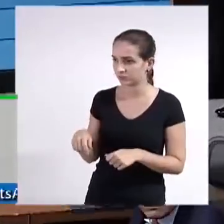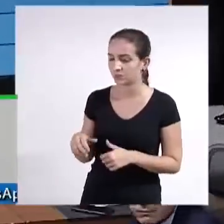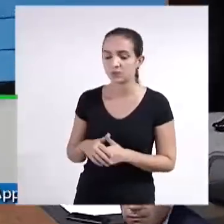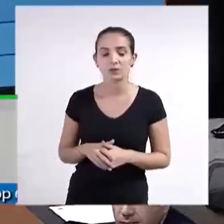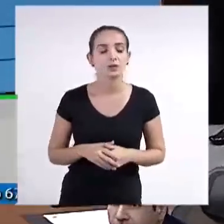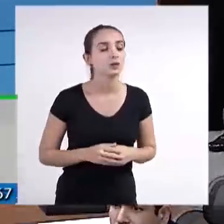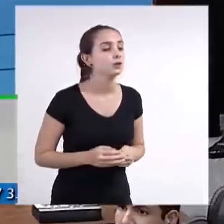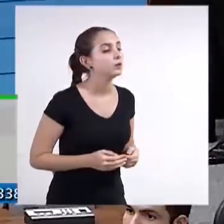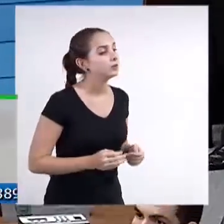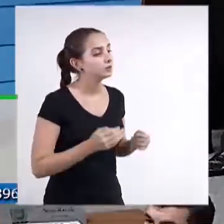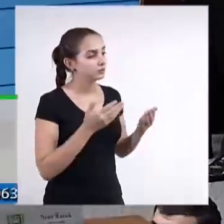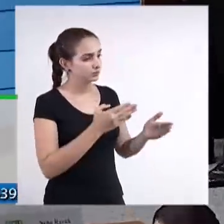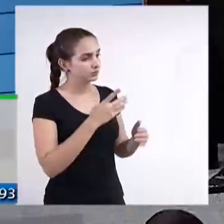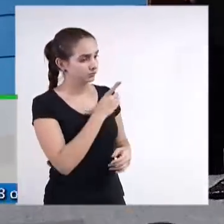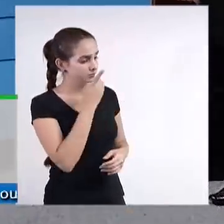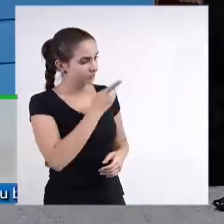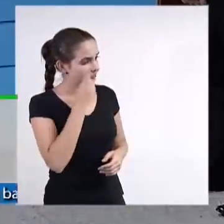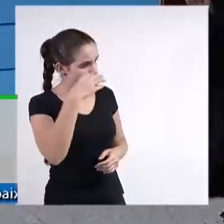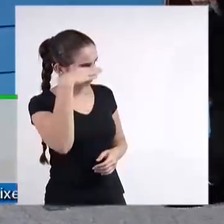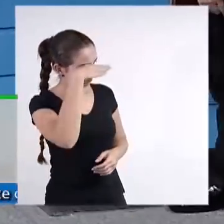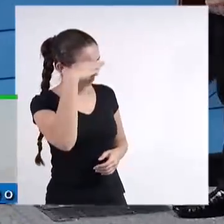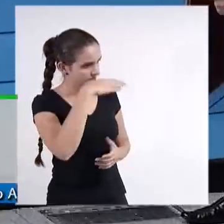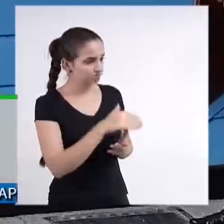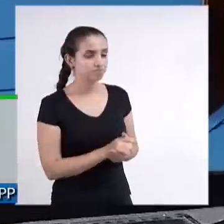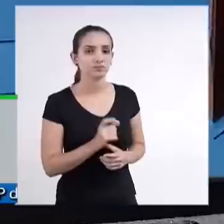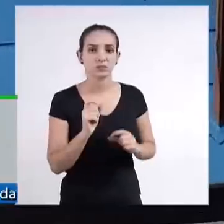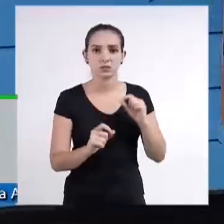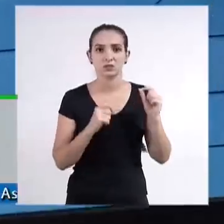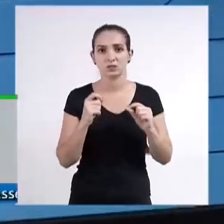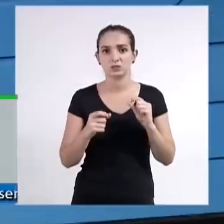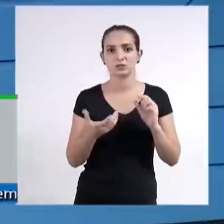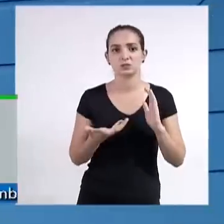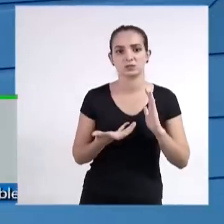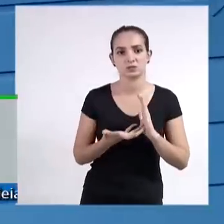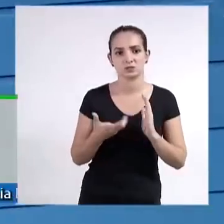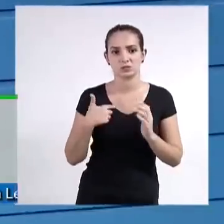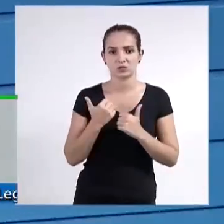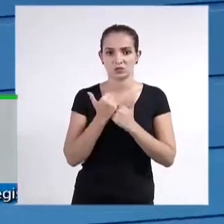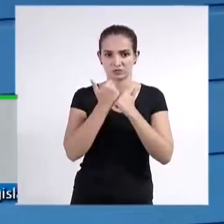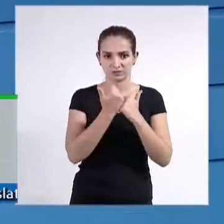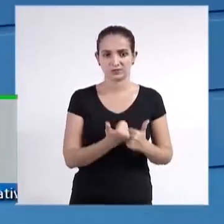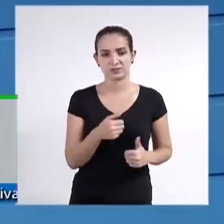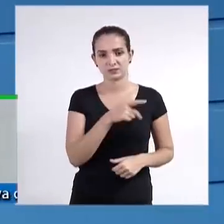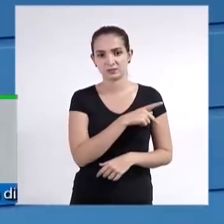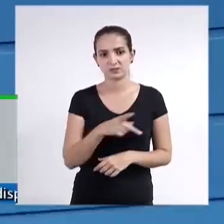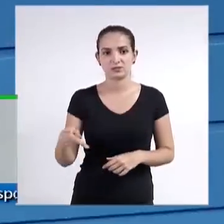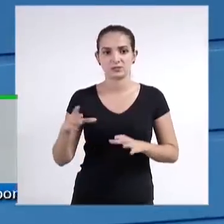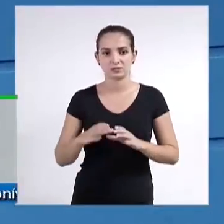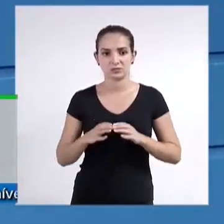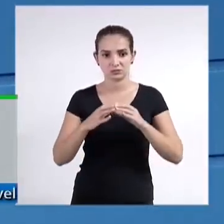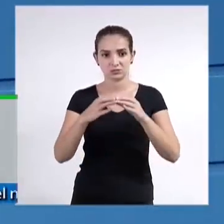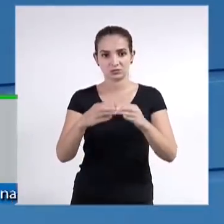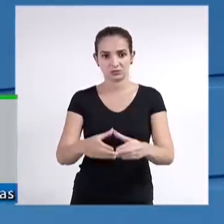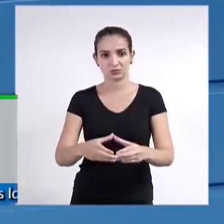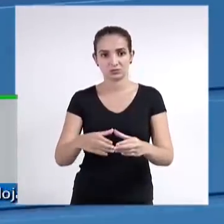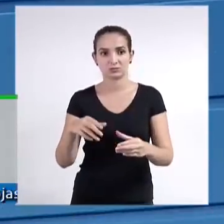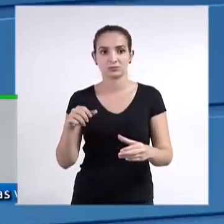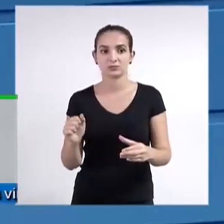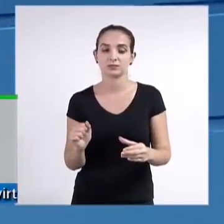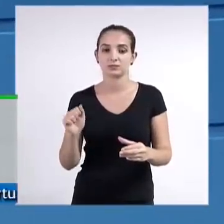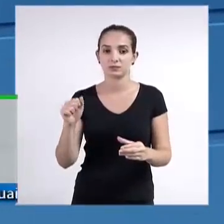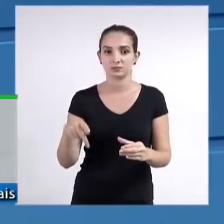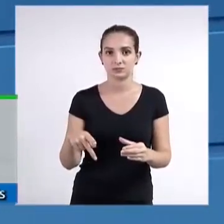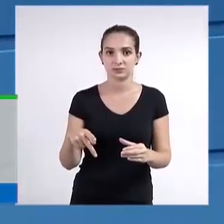Deputado Cabalmi, na Câmara Federal eu fui vice-presidente da Frente Parlamentar dos Aposentados e